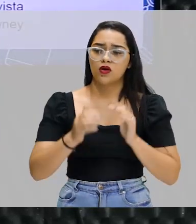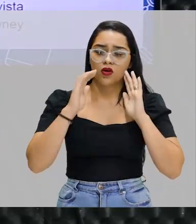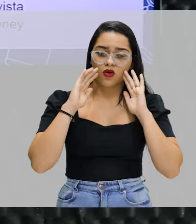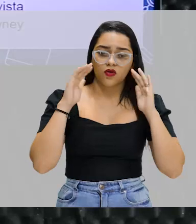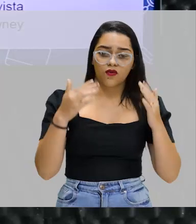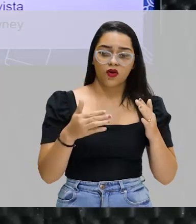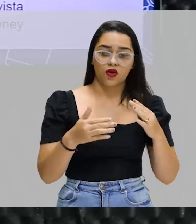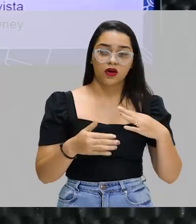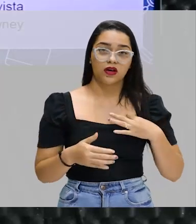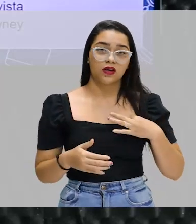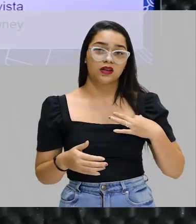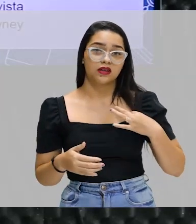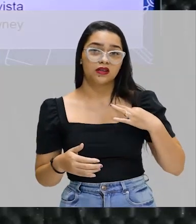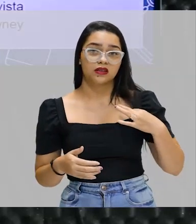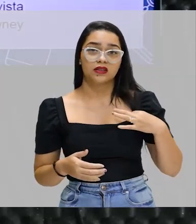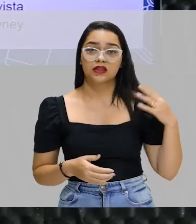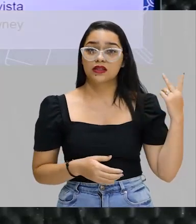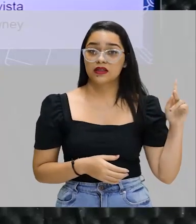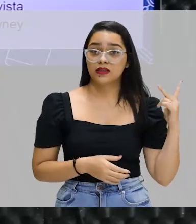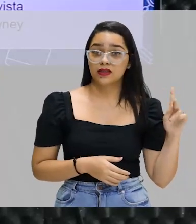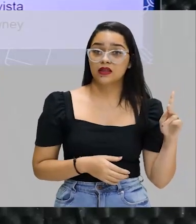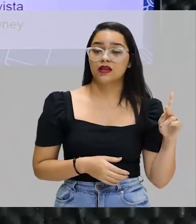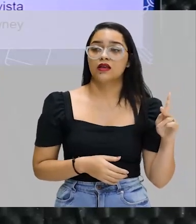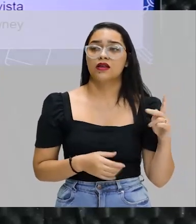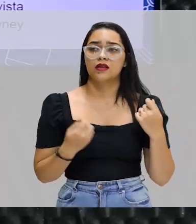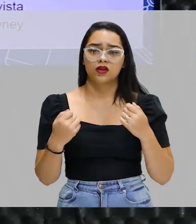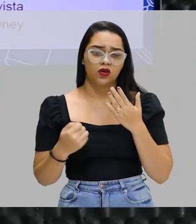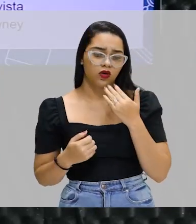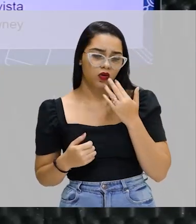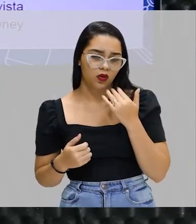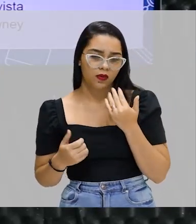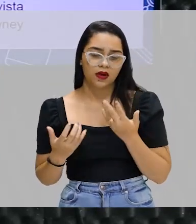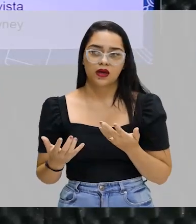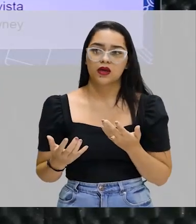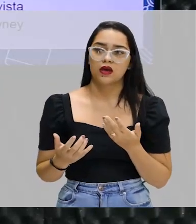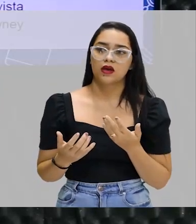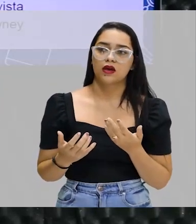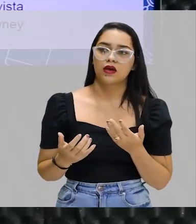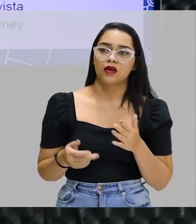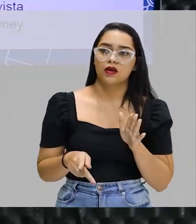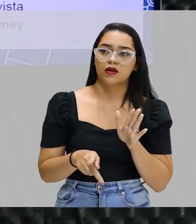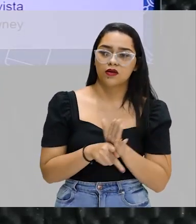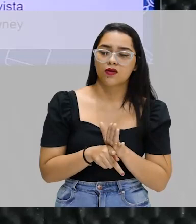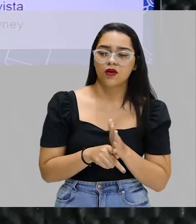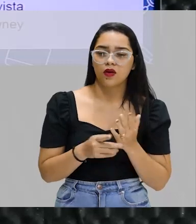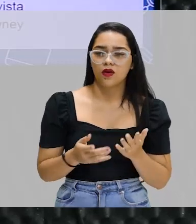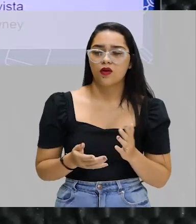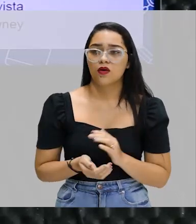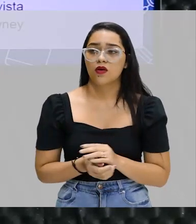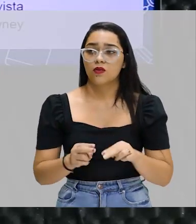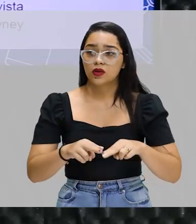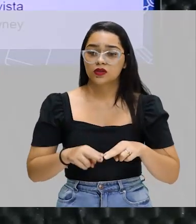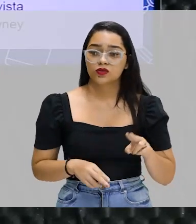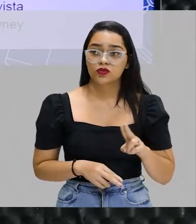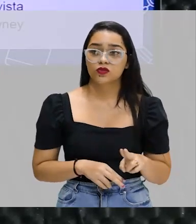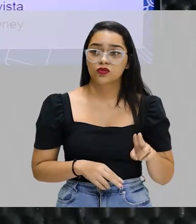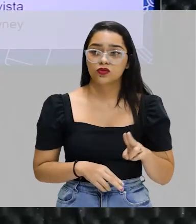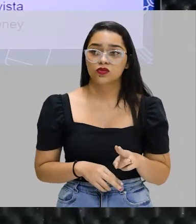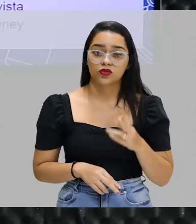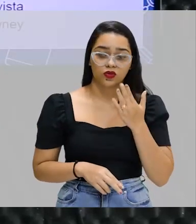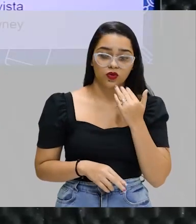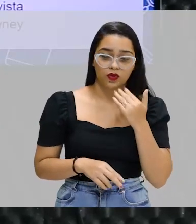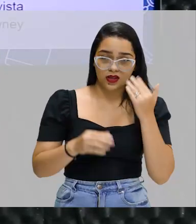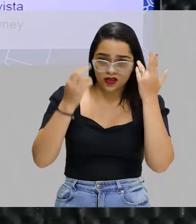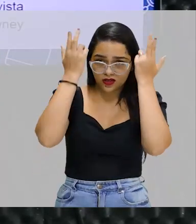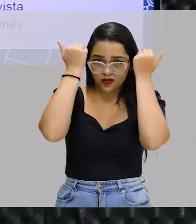no traje dela. Tá? Se ela teve que comer algum alimento específico, por isso que ela usa o termo